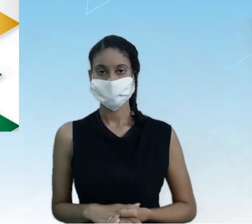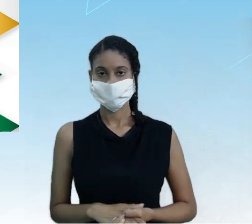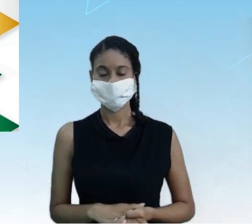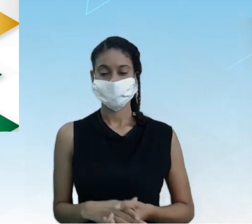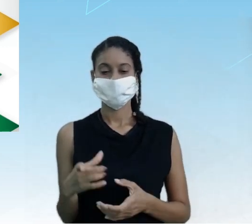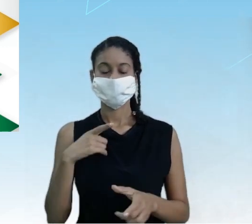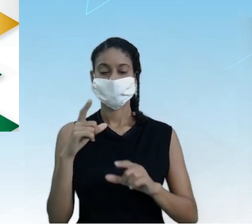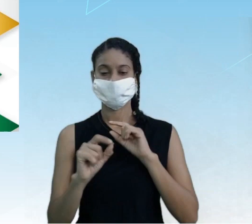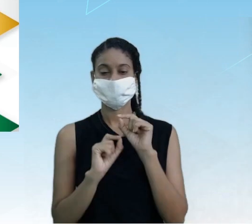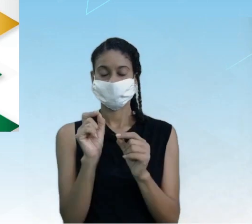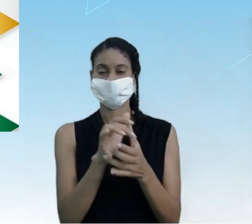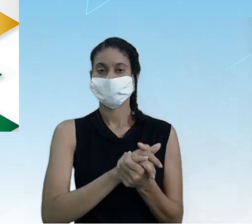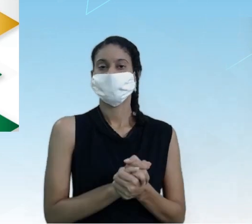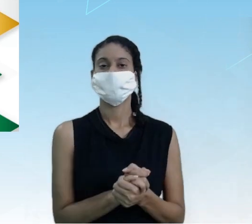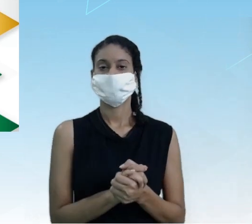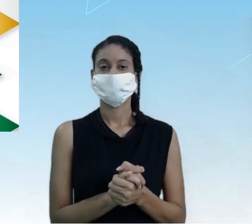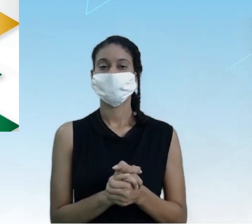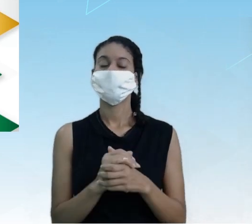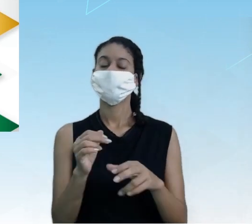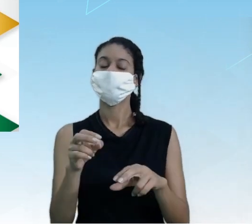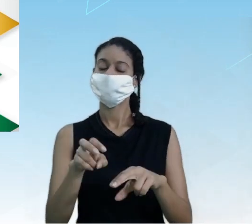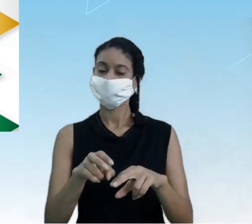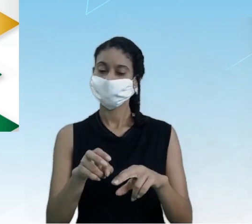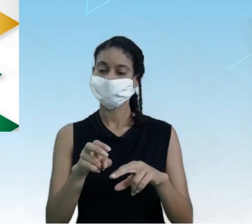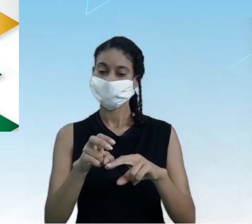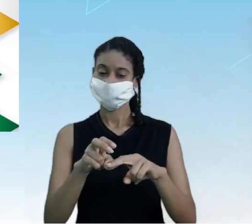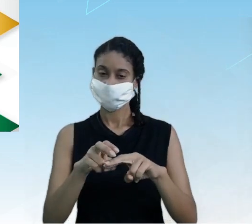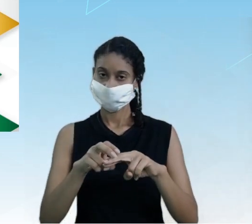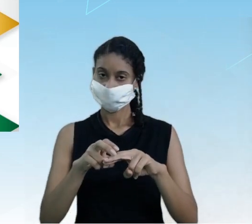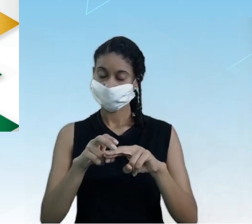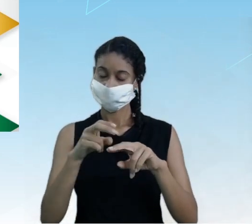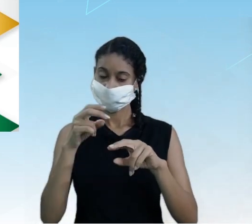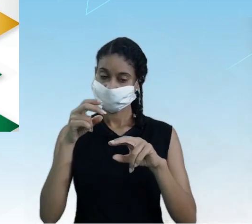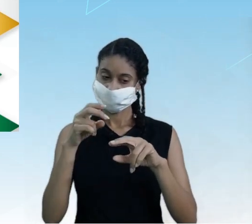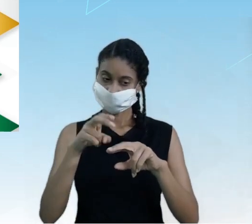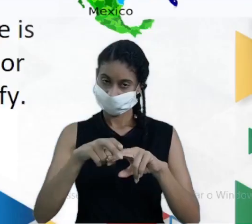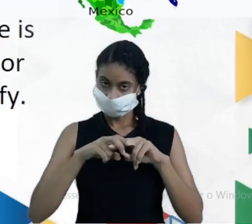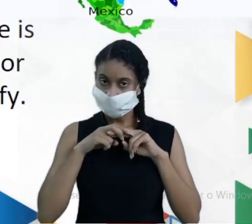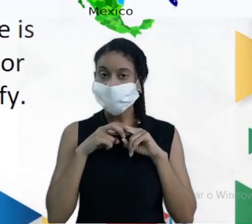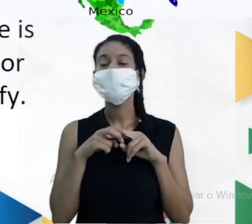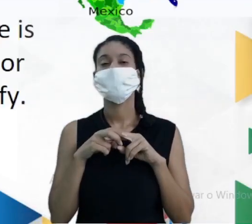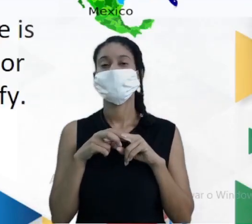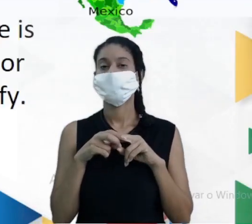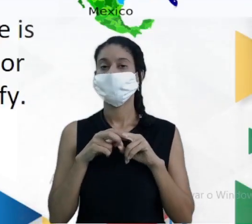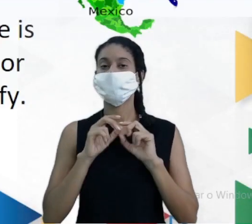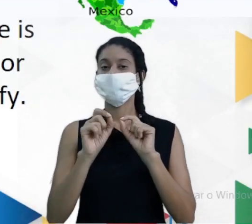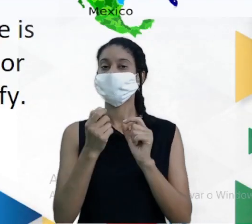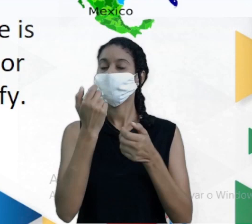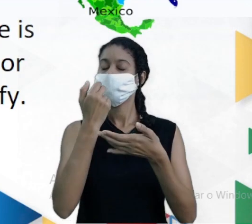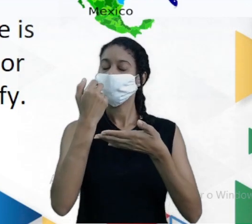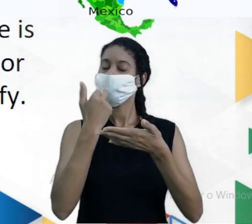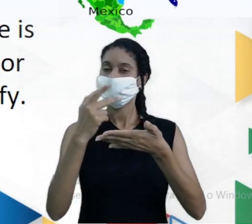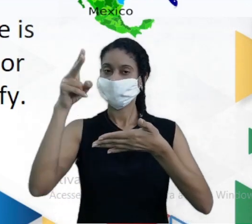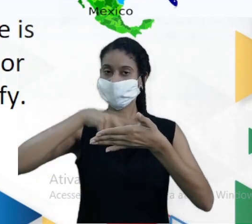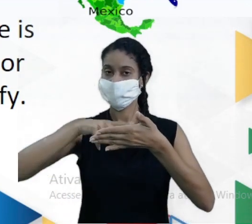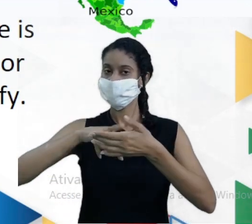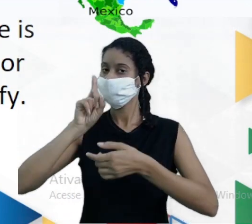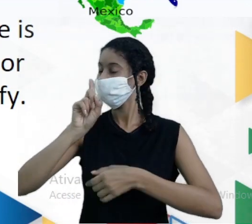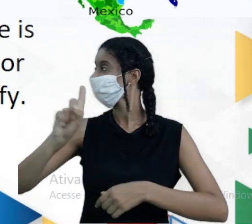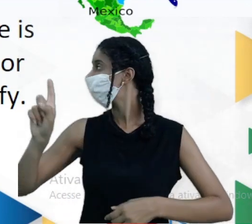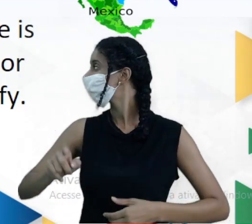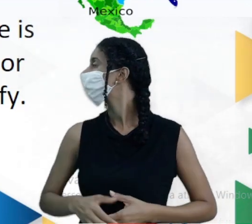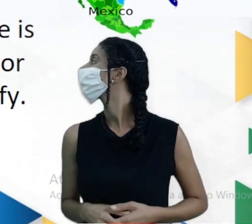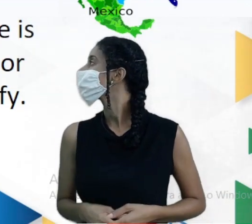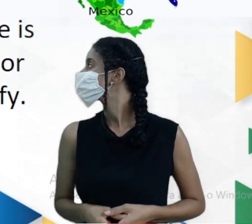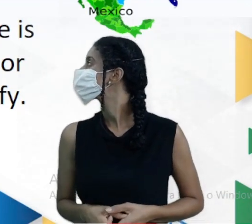Então tem assim, ó, because of the proximity and origins, Canada English is very similar to